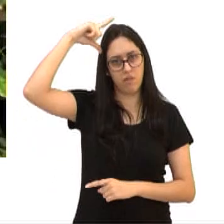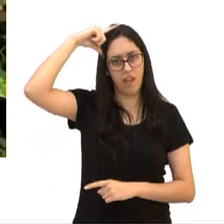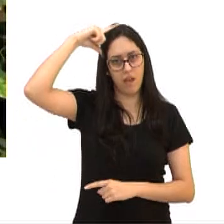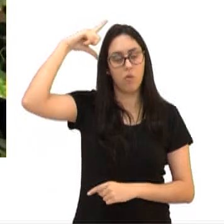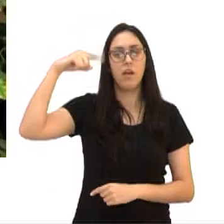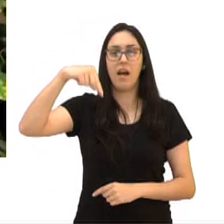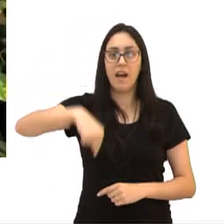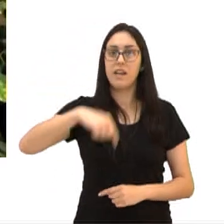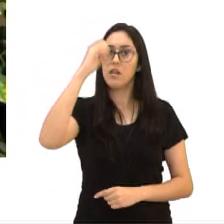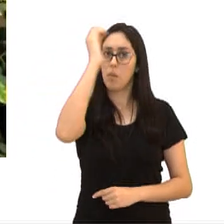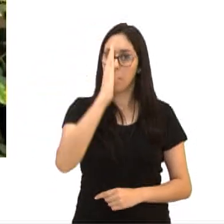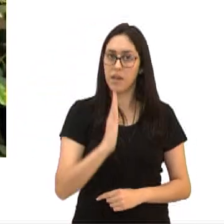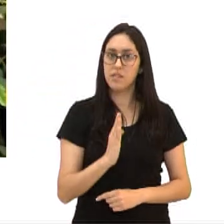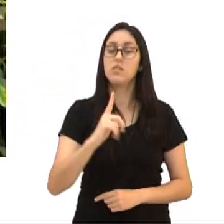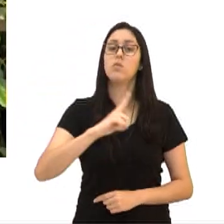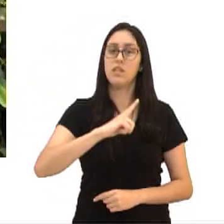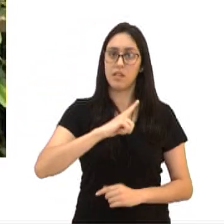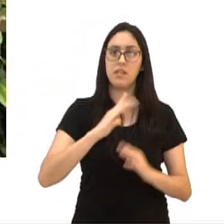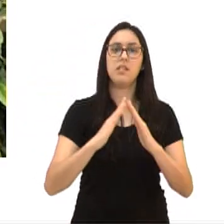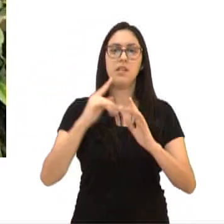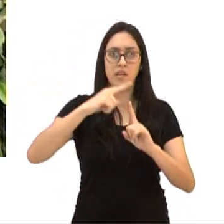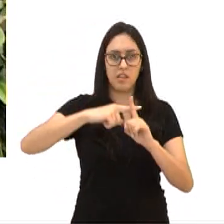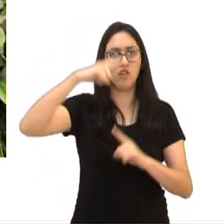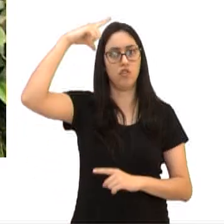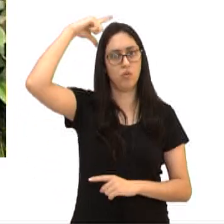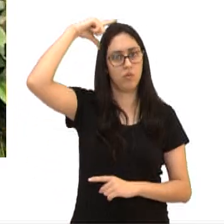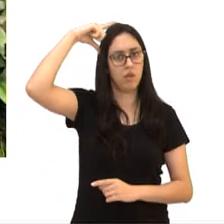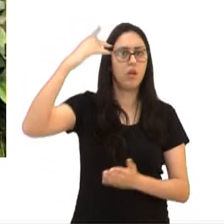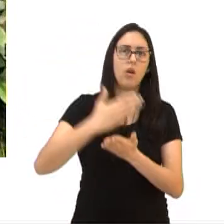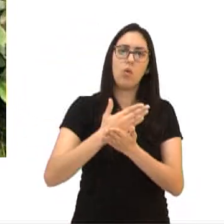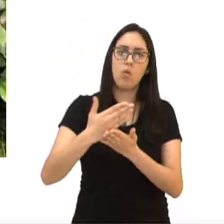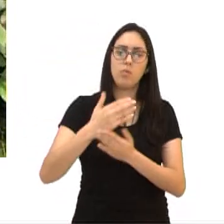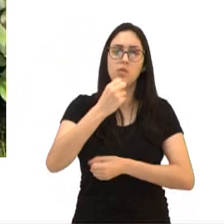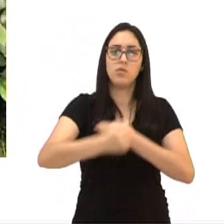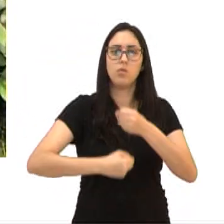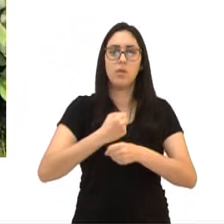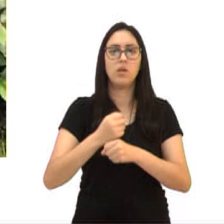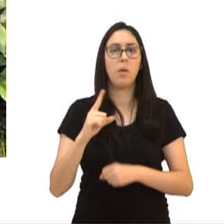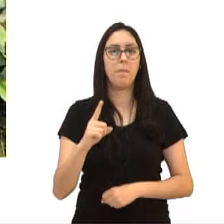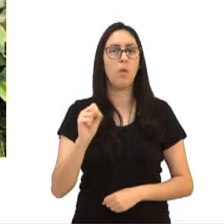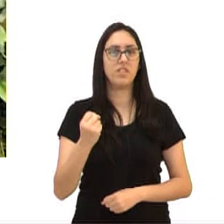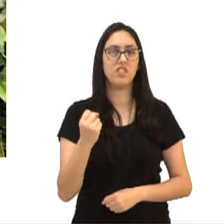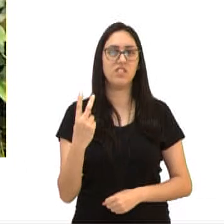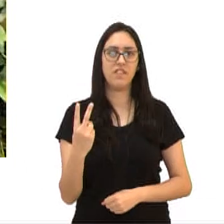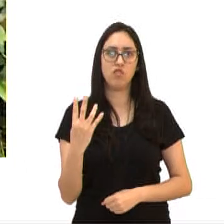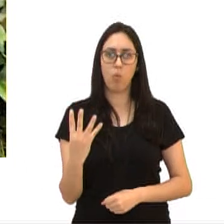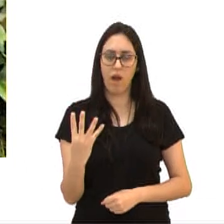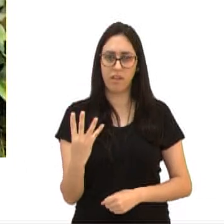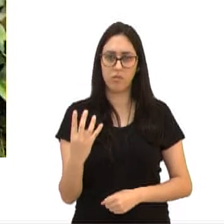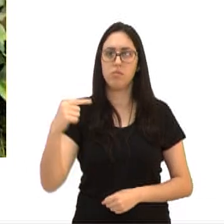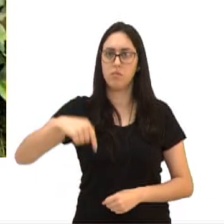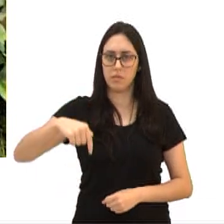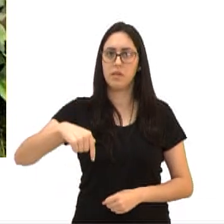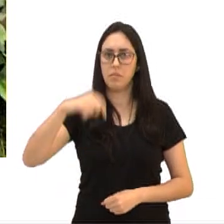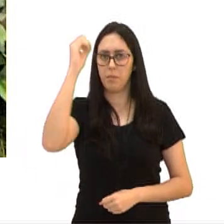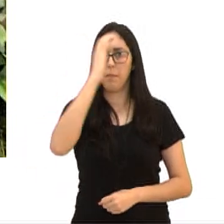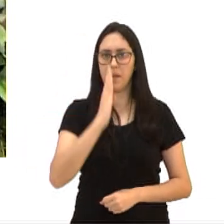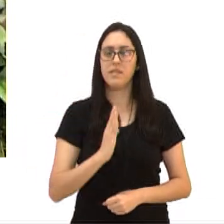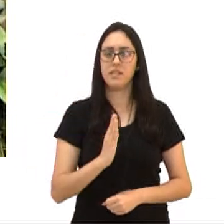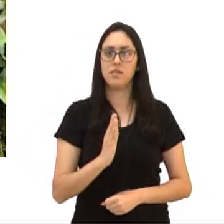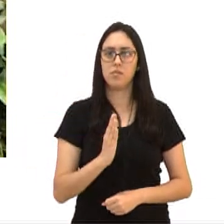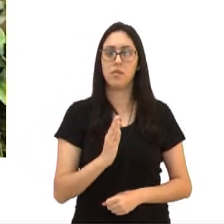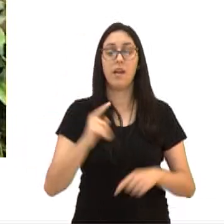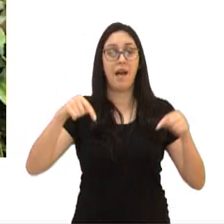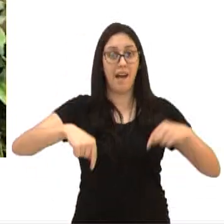aqui no Brasil, a Igreja Luterana começou no ano de 1824. Aqui especificamente